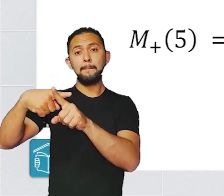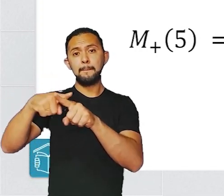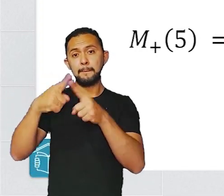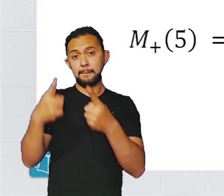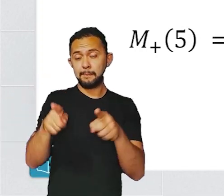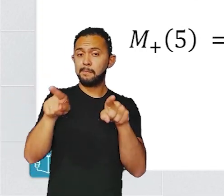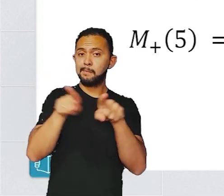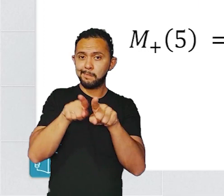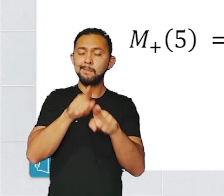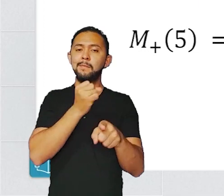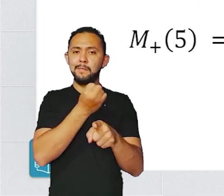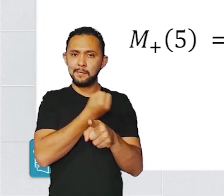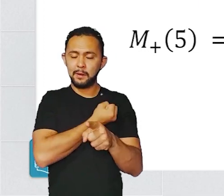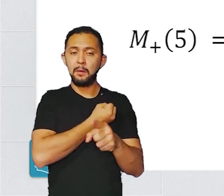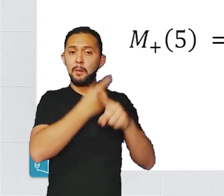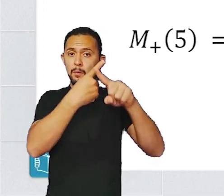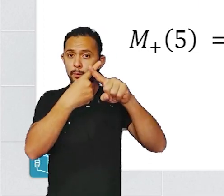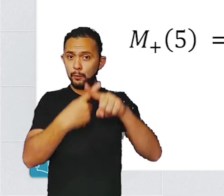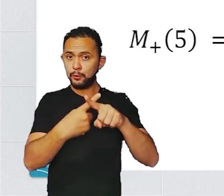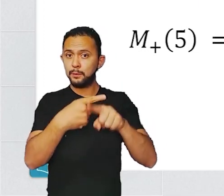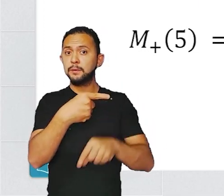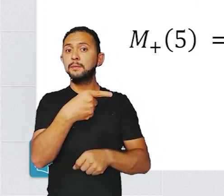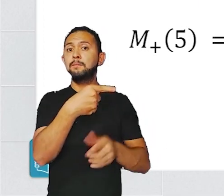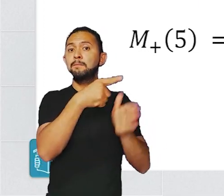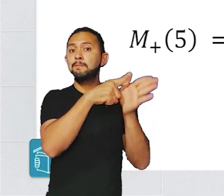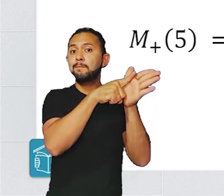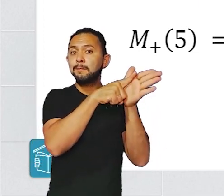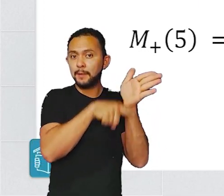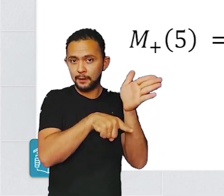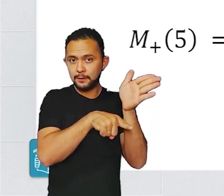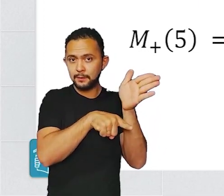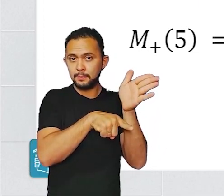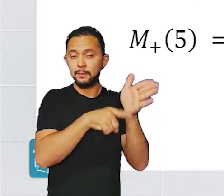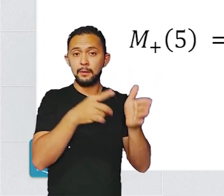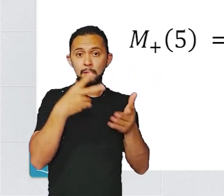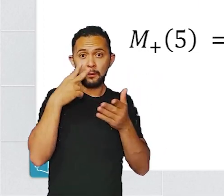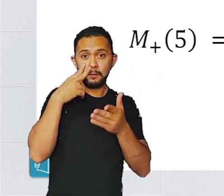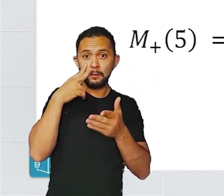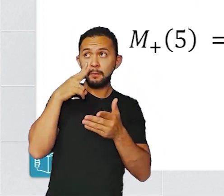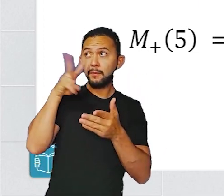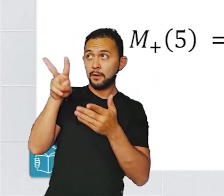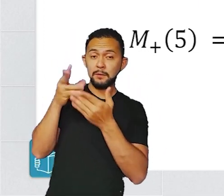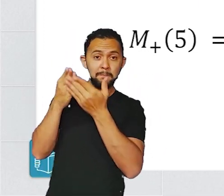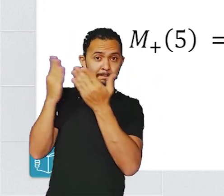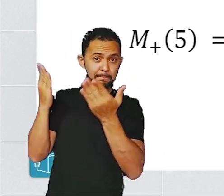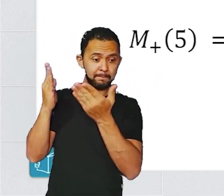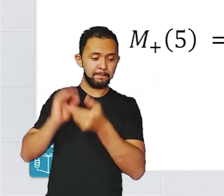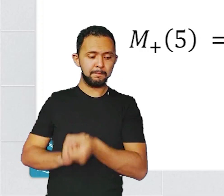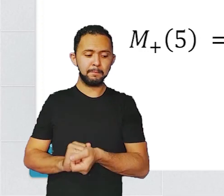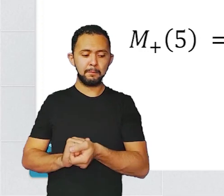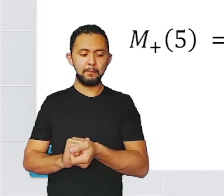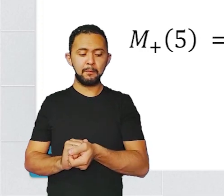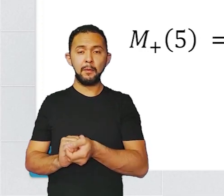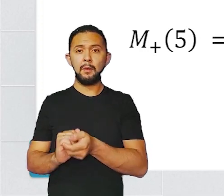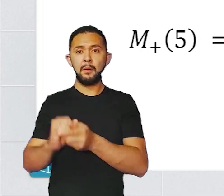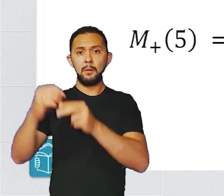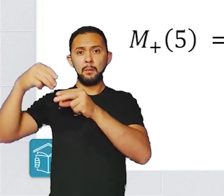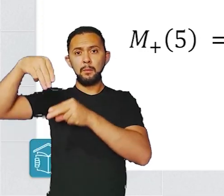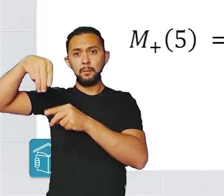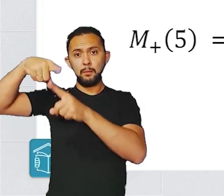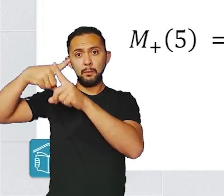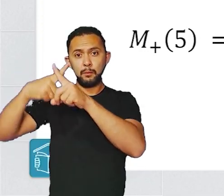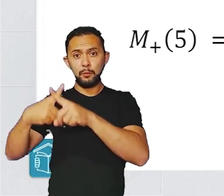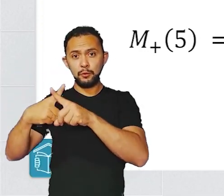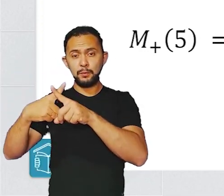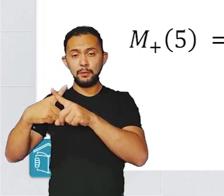múltiplos negativos. Beleza? Aí, ó, eu coloquei para vocês o menos 3, os múltiplos de 3 negativos,